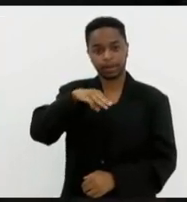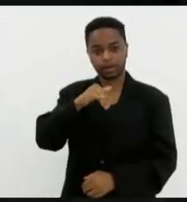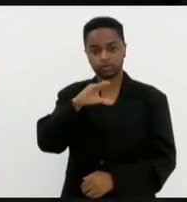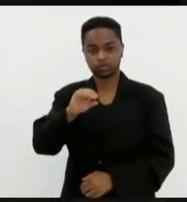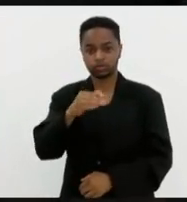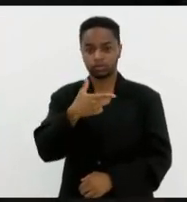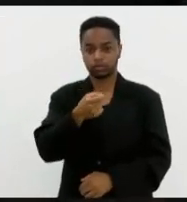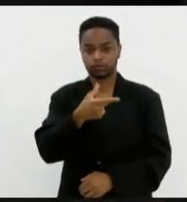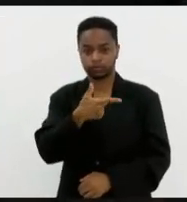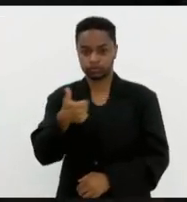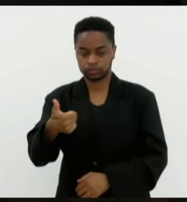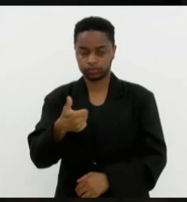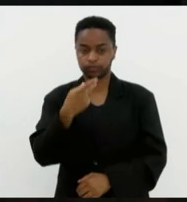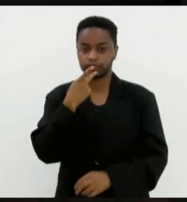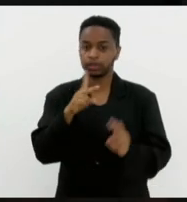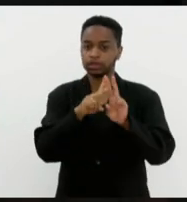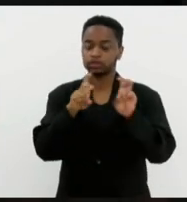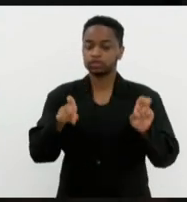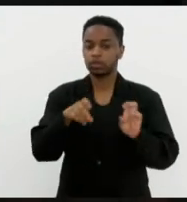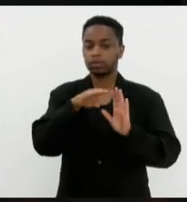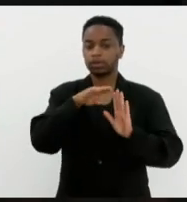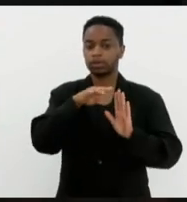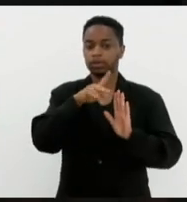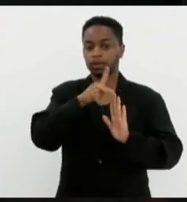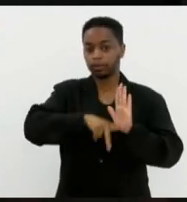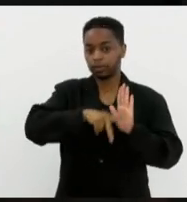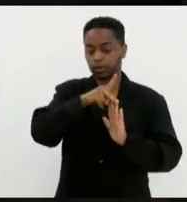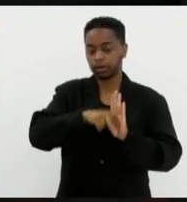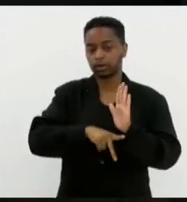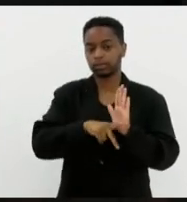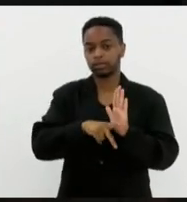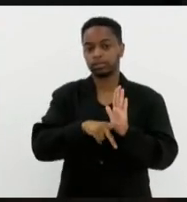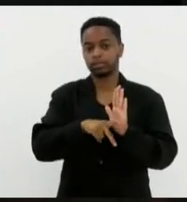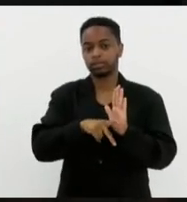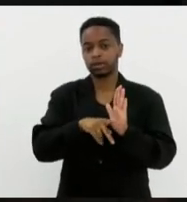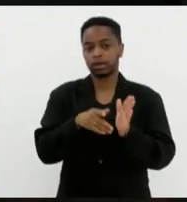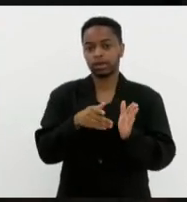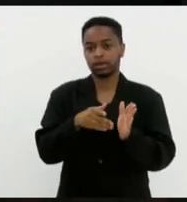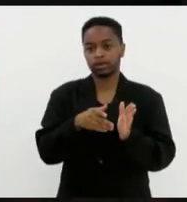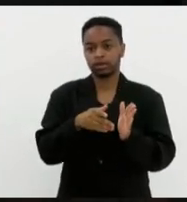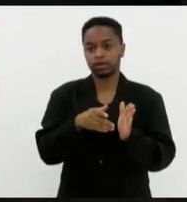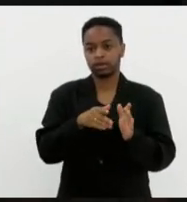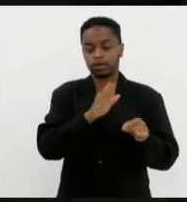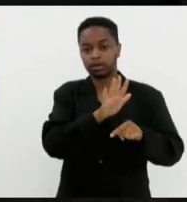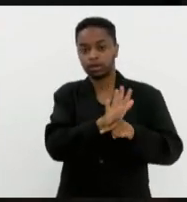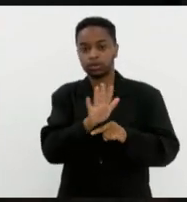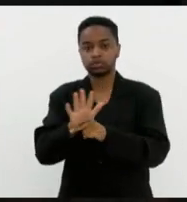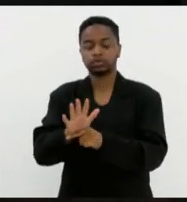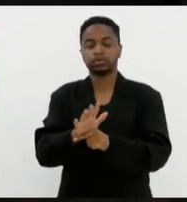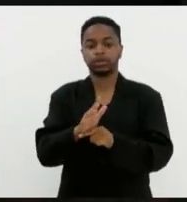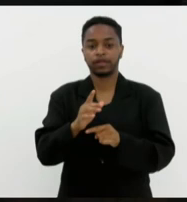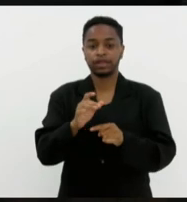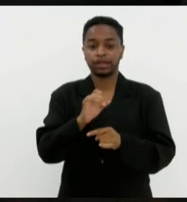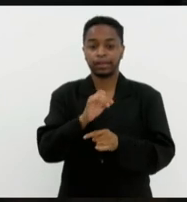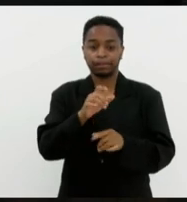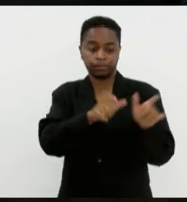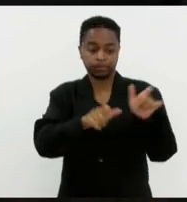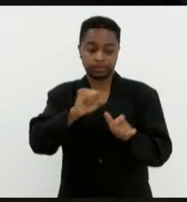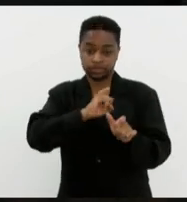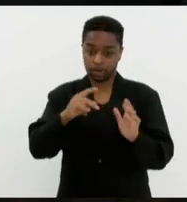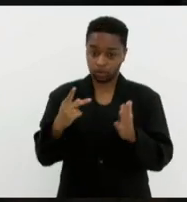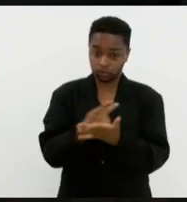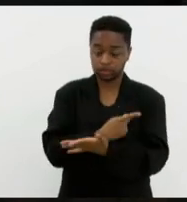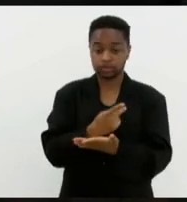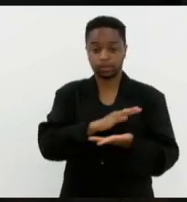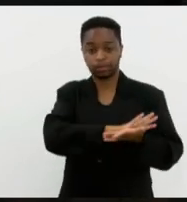21, que dispõe sobre o programa de assistência às vítimas de intolerância religiosa no âmbito do Estado do Rio de Janeiro,